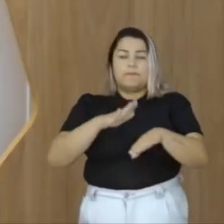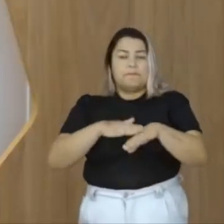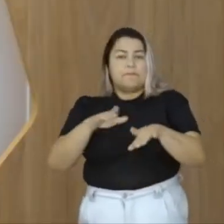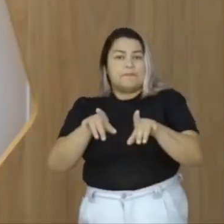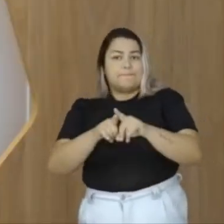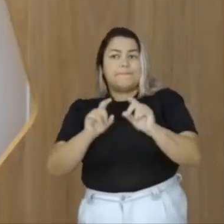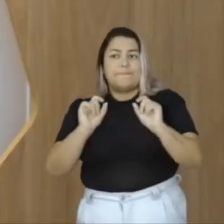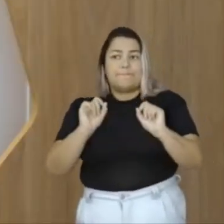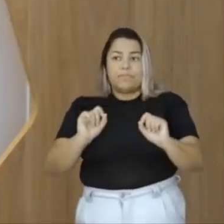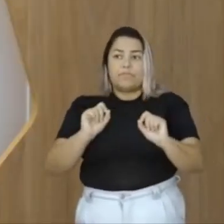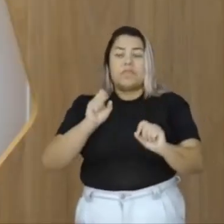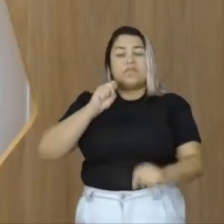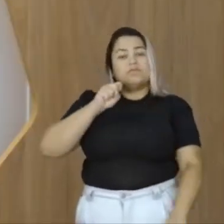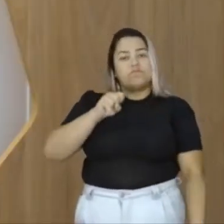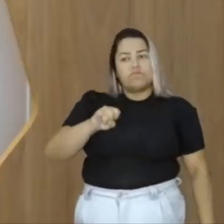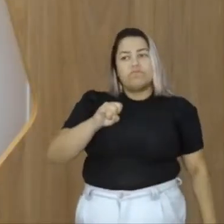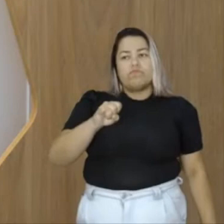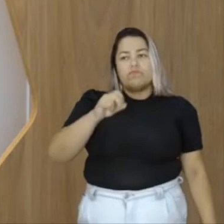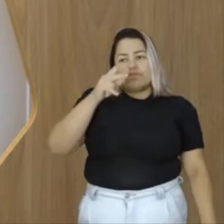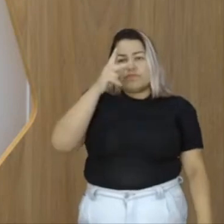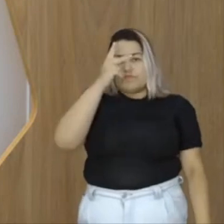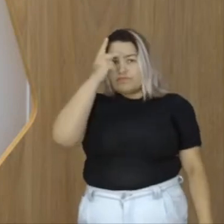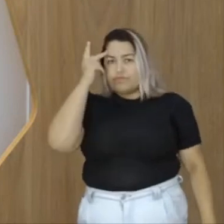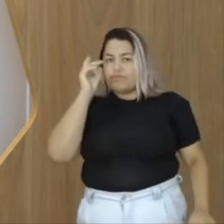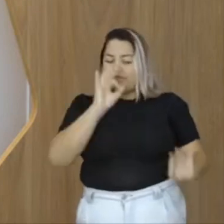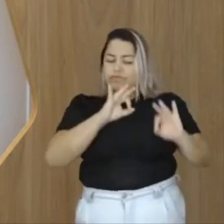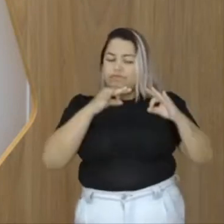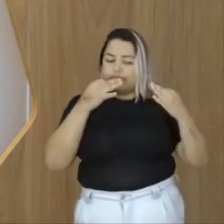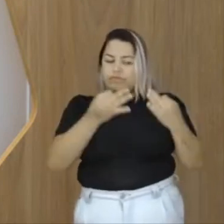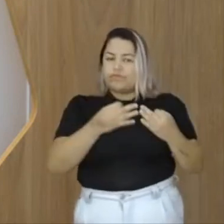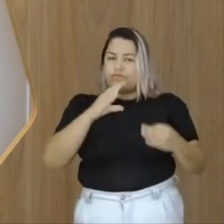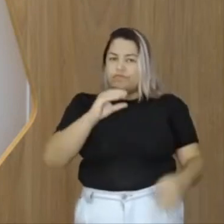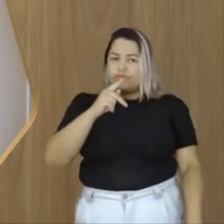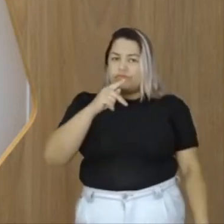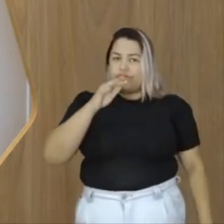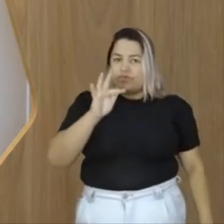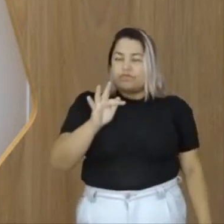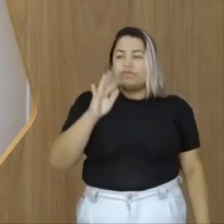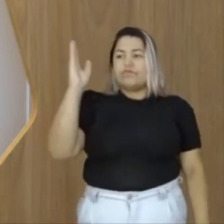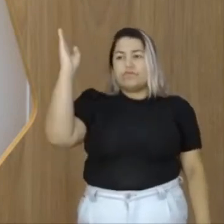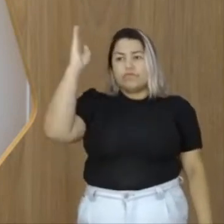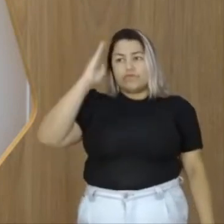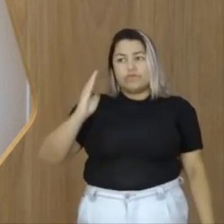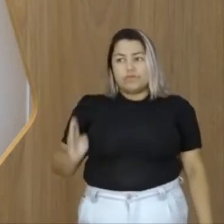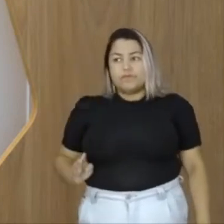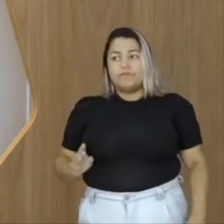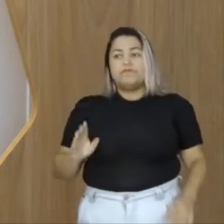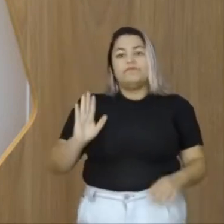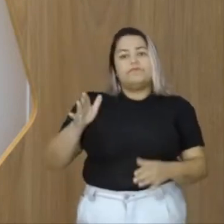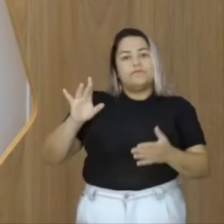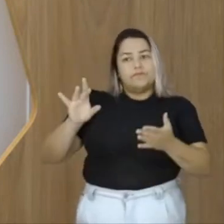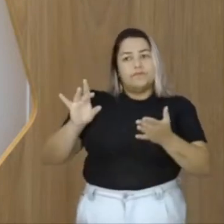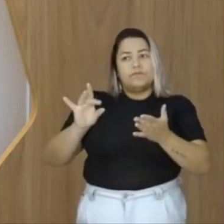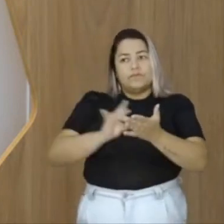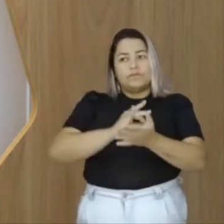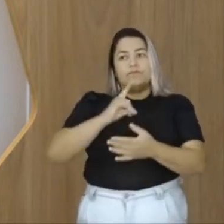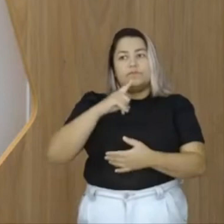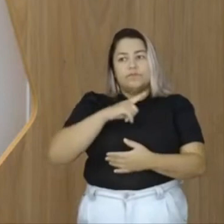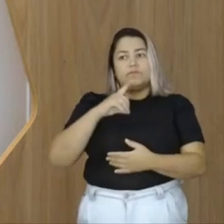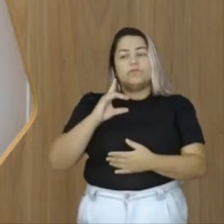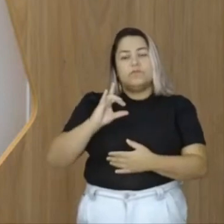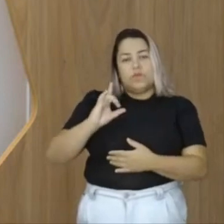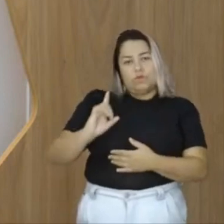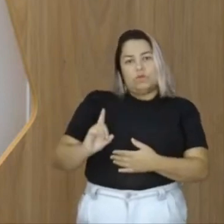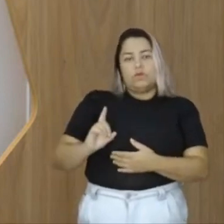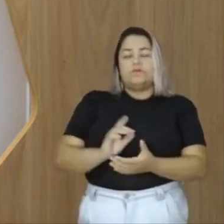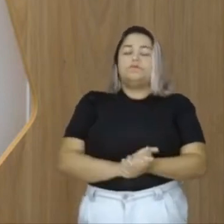migrantes. E assim, se aquela família ela tiver com o CPF brasileiro, se ela tiver cadastrada, ela tem direito.